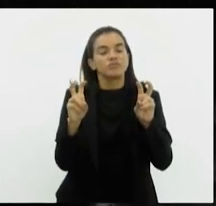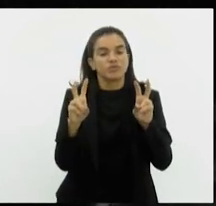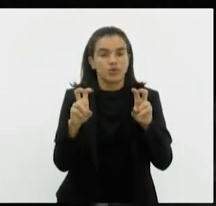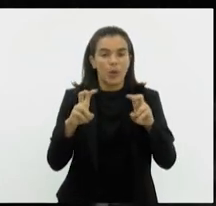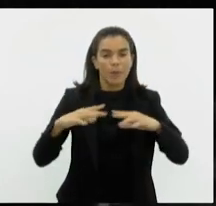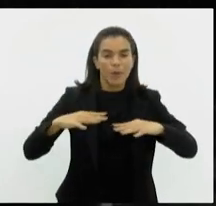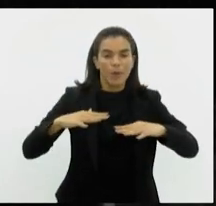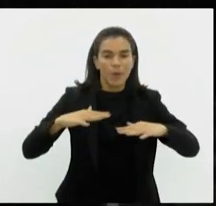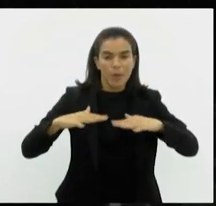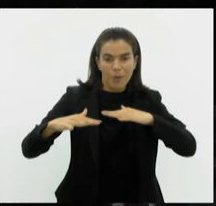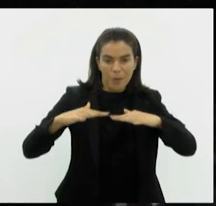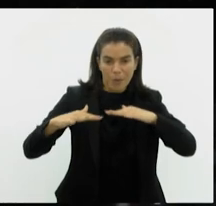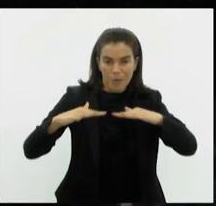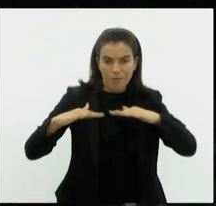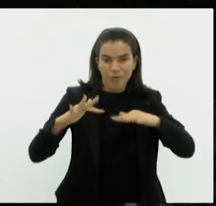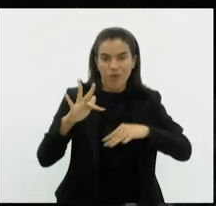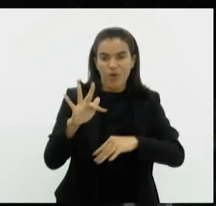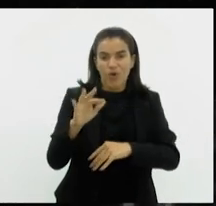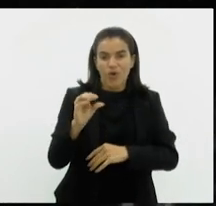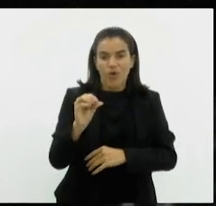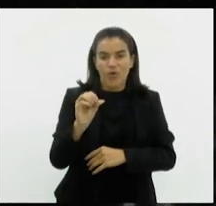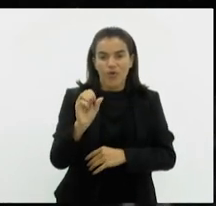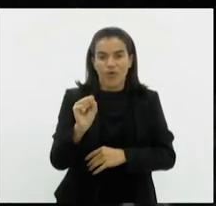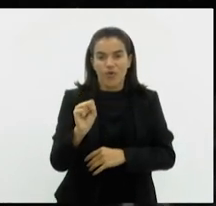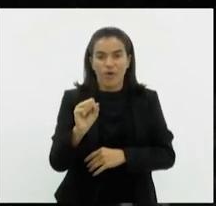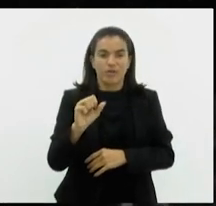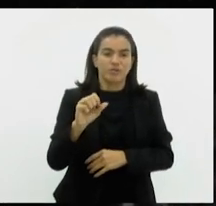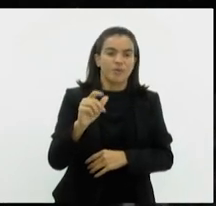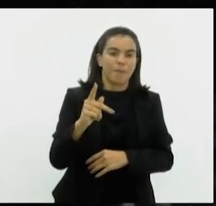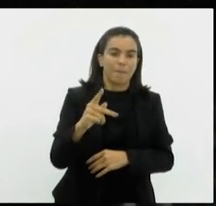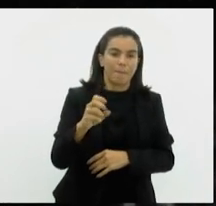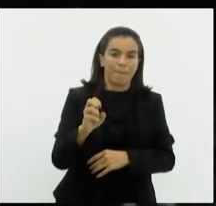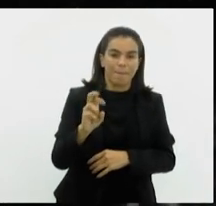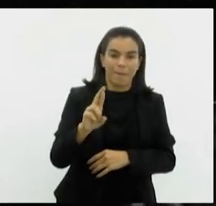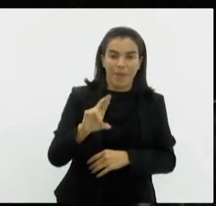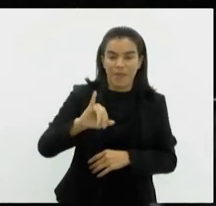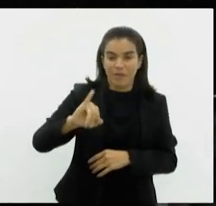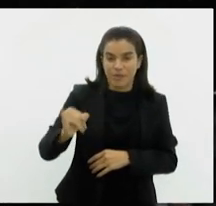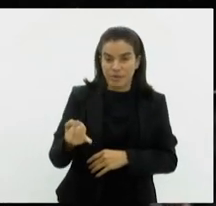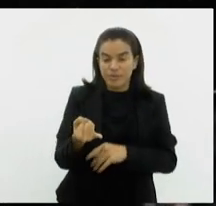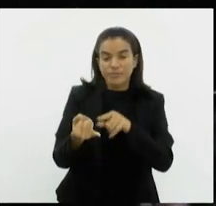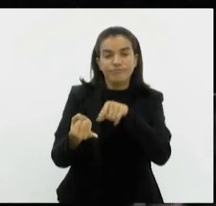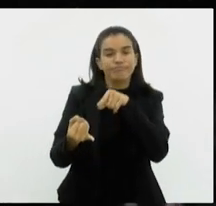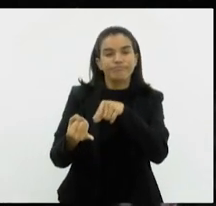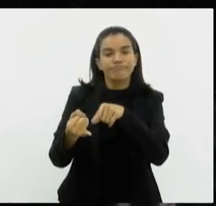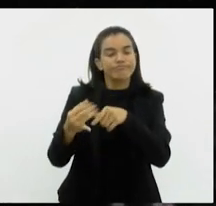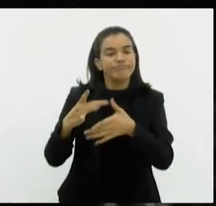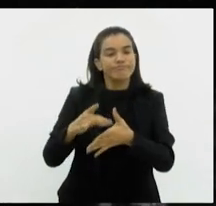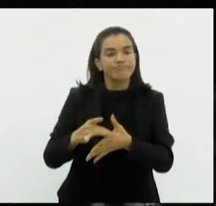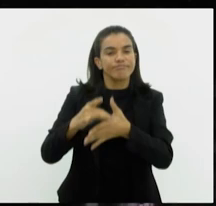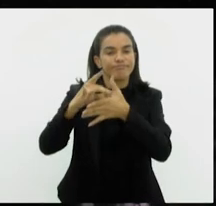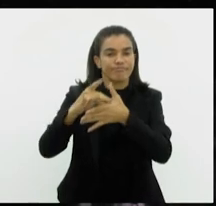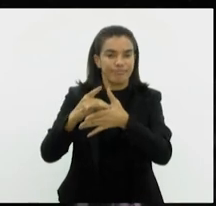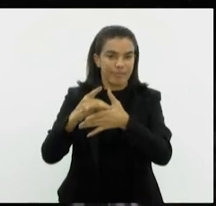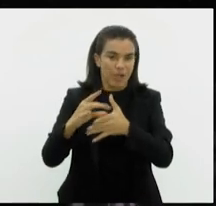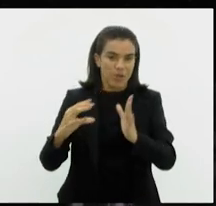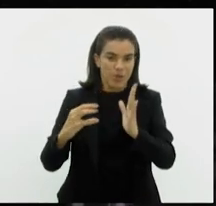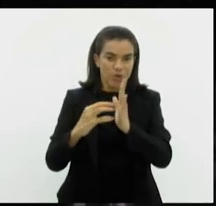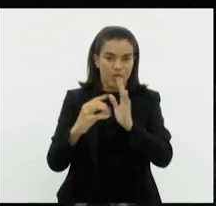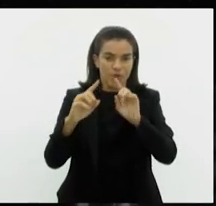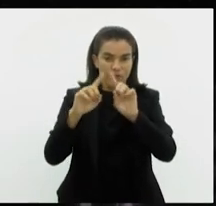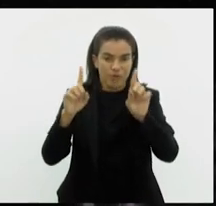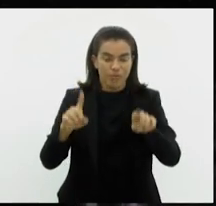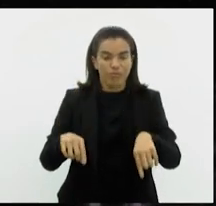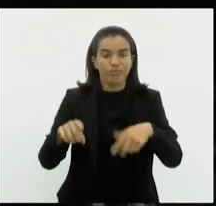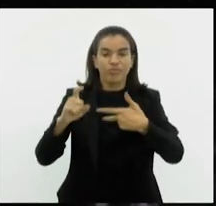movimento do fos perge que na verdade é um movimento eh conduzido pelos servidores públicos do Poder